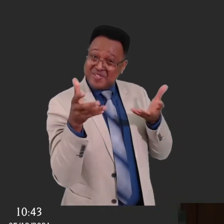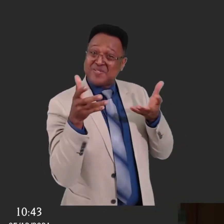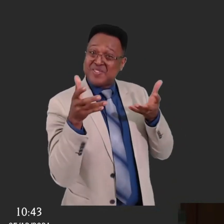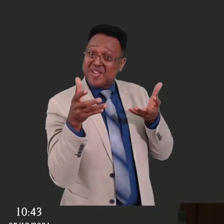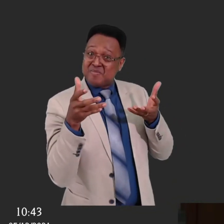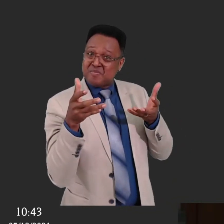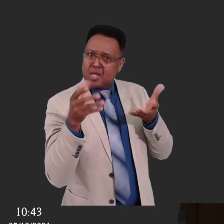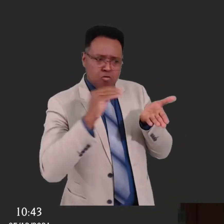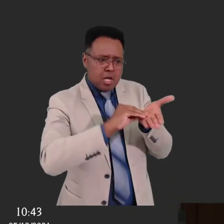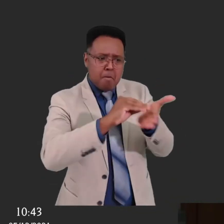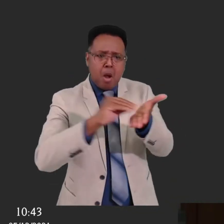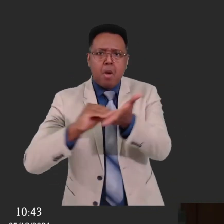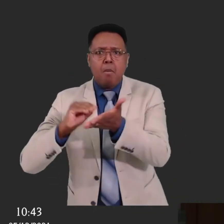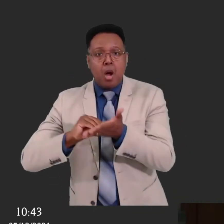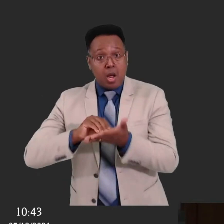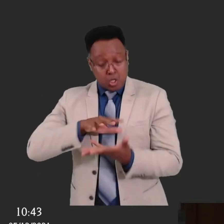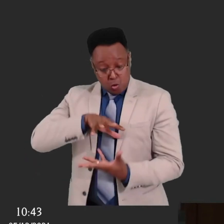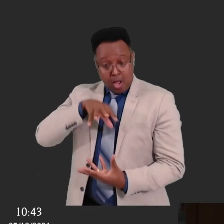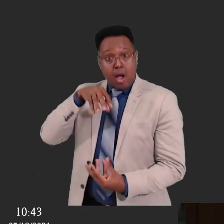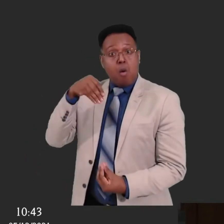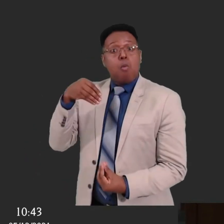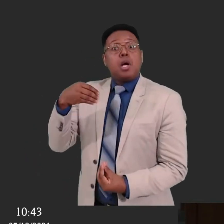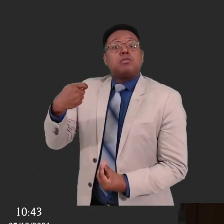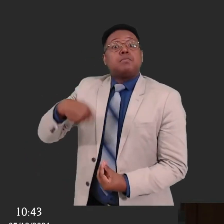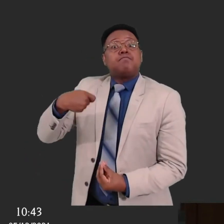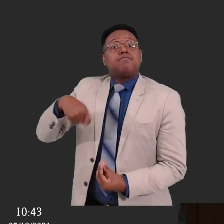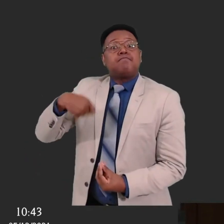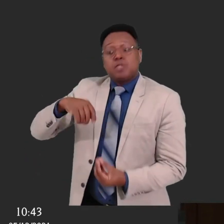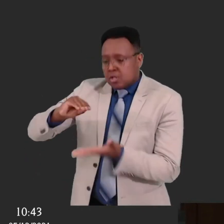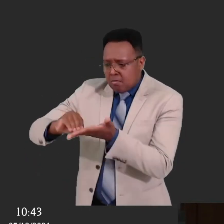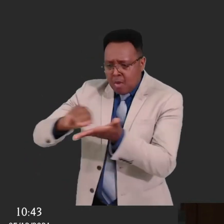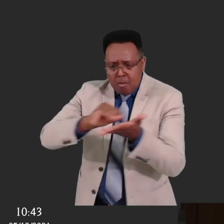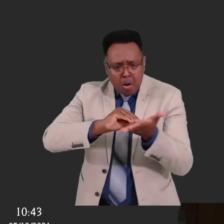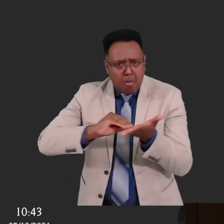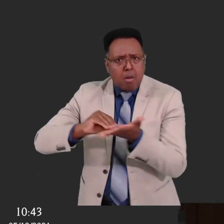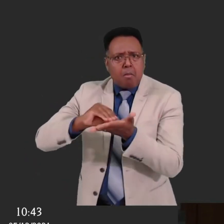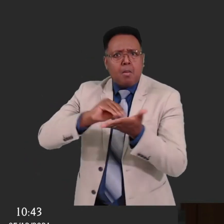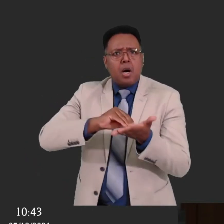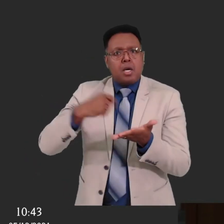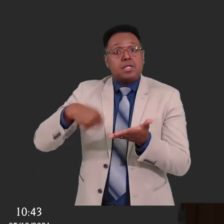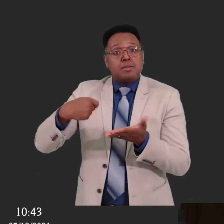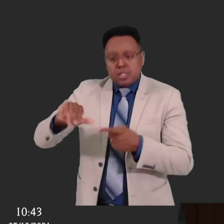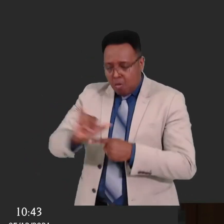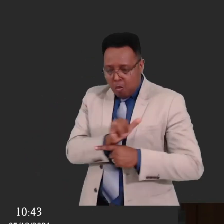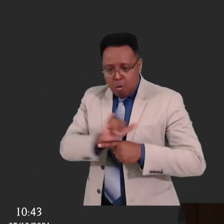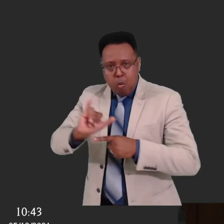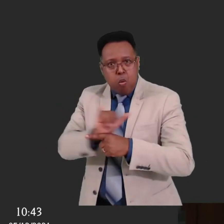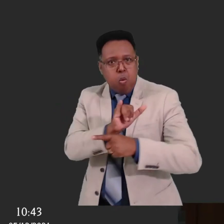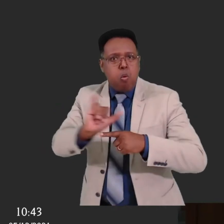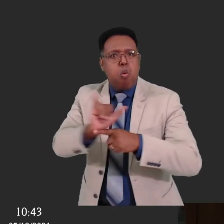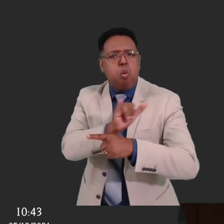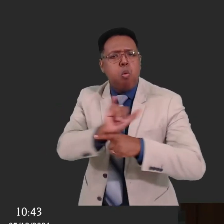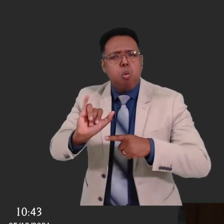condição de saúde espiritual, o que precisa, se está bem, se precisa corrigir alguma coisa. Como se faz,